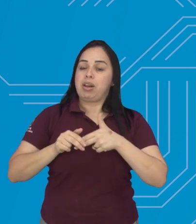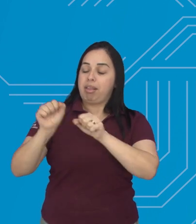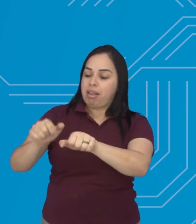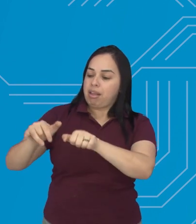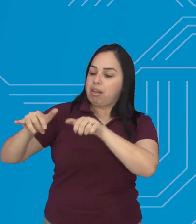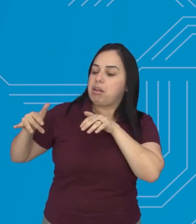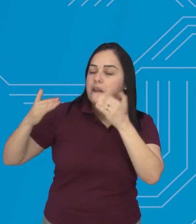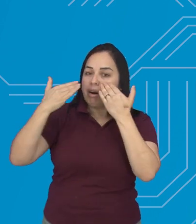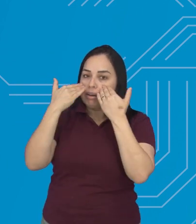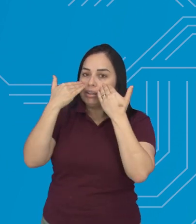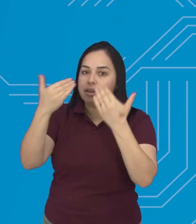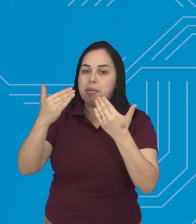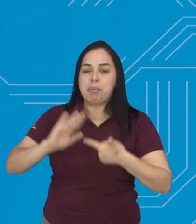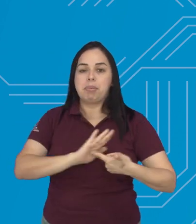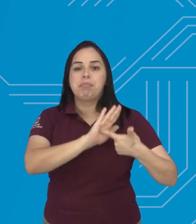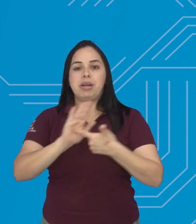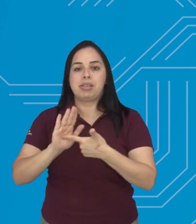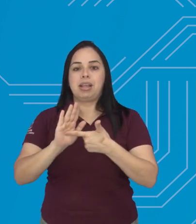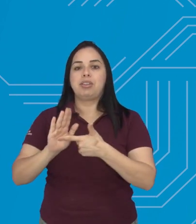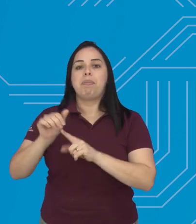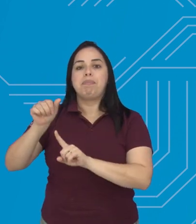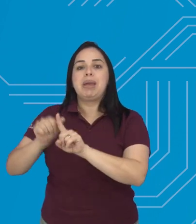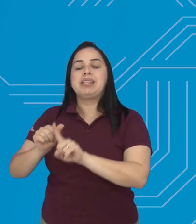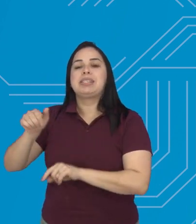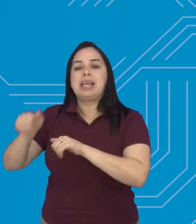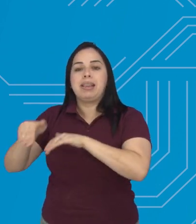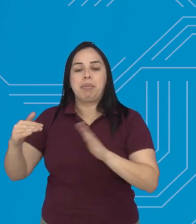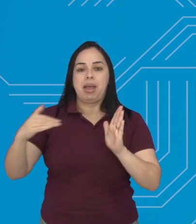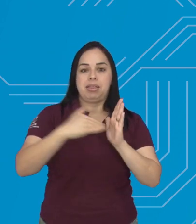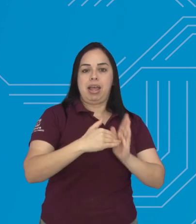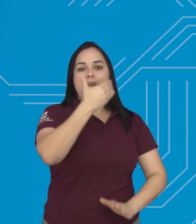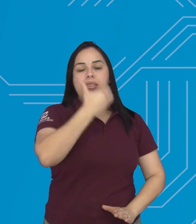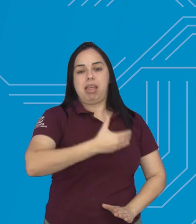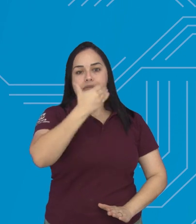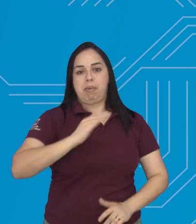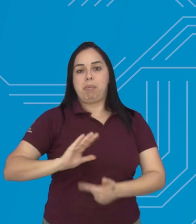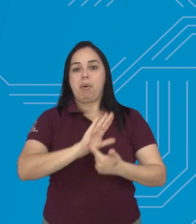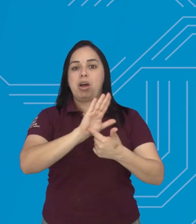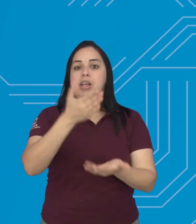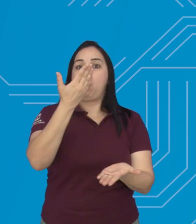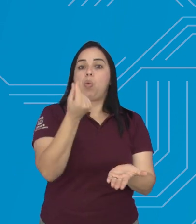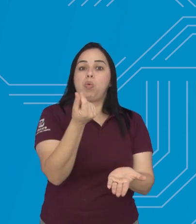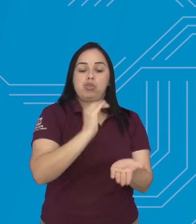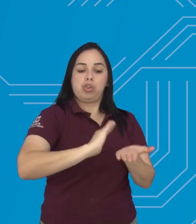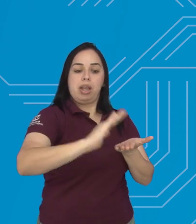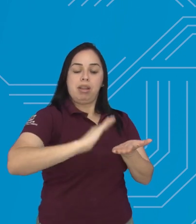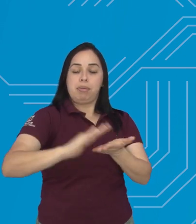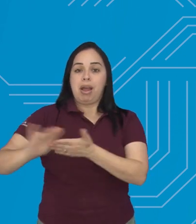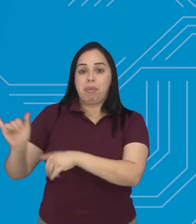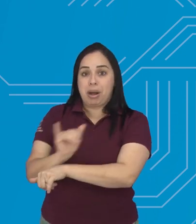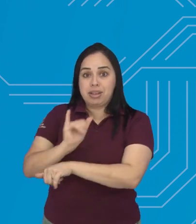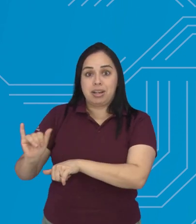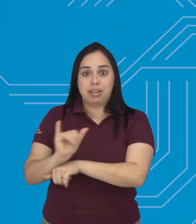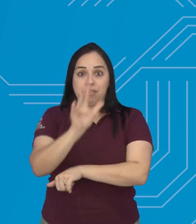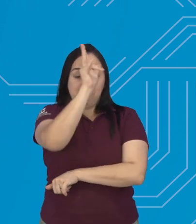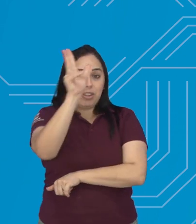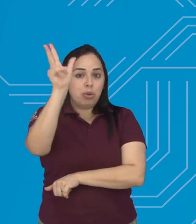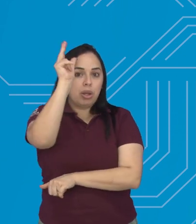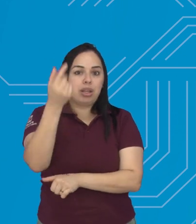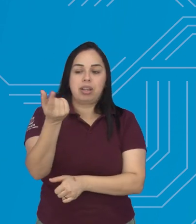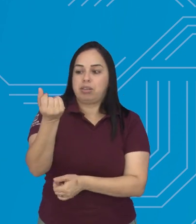de votação em bloco de proposituras e a contagem e alteração de votos durante o período de votação. Ela também